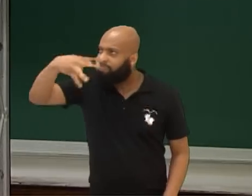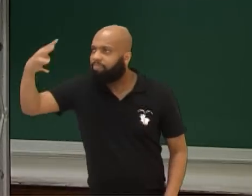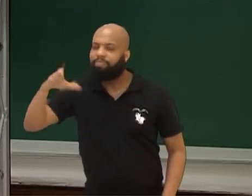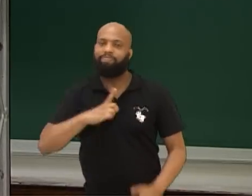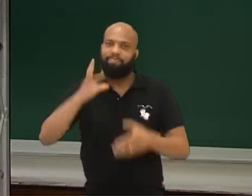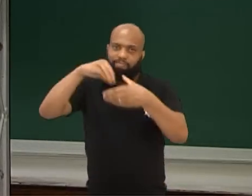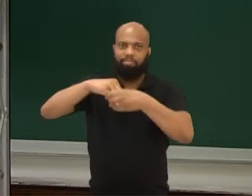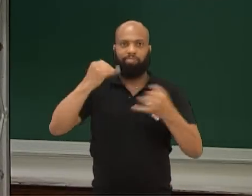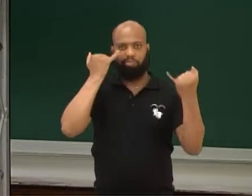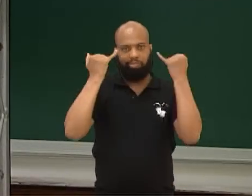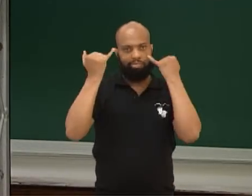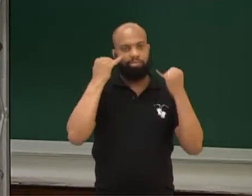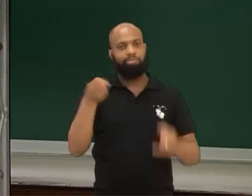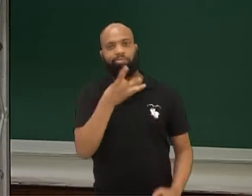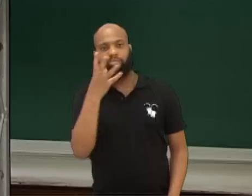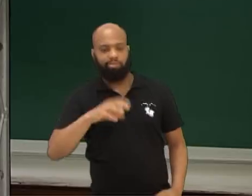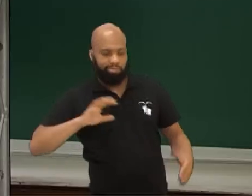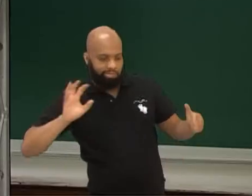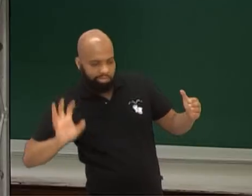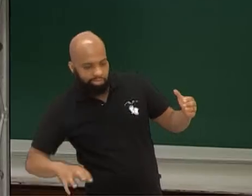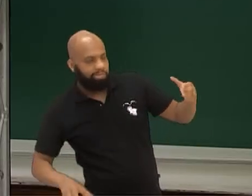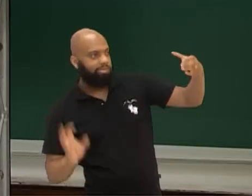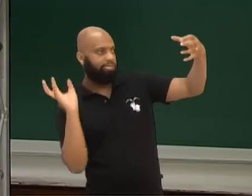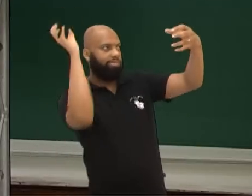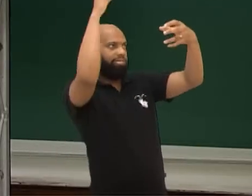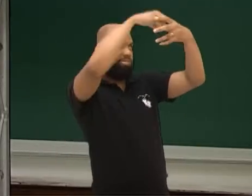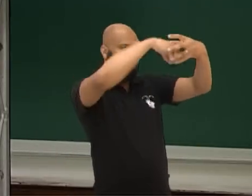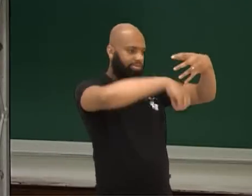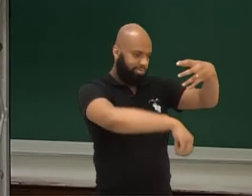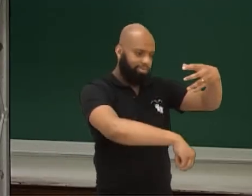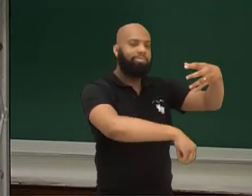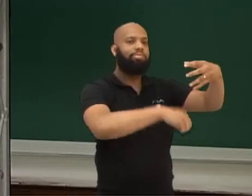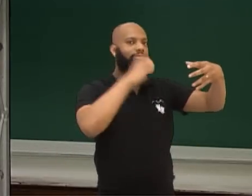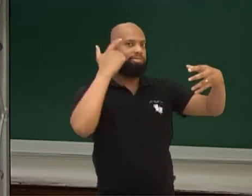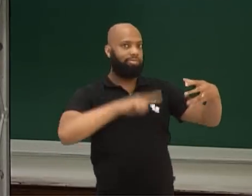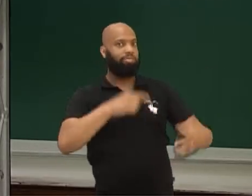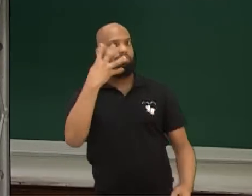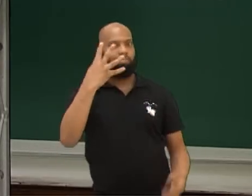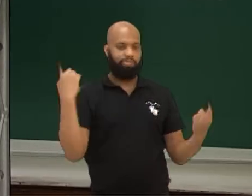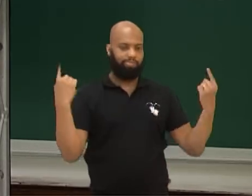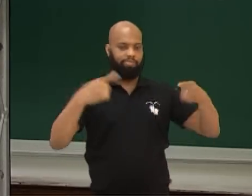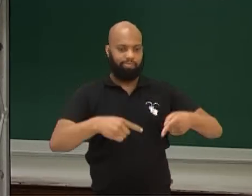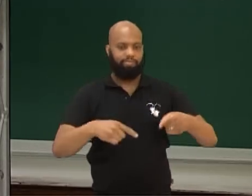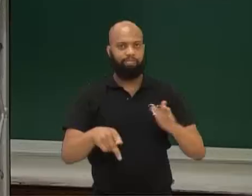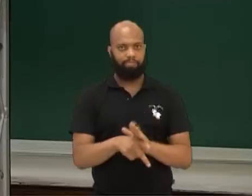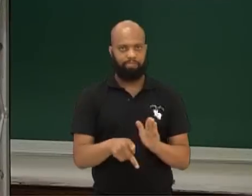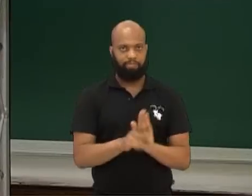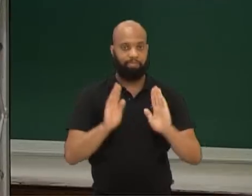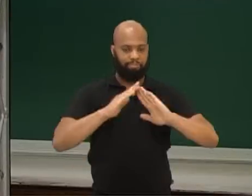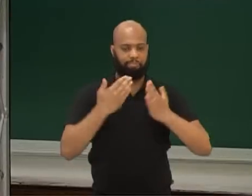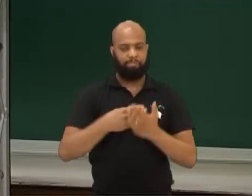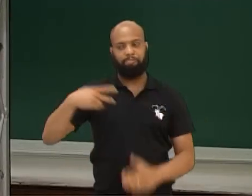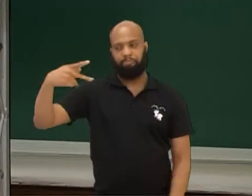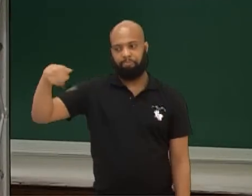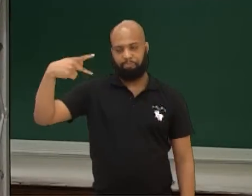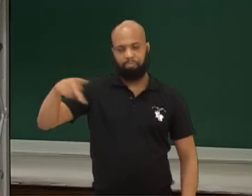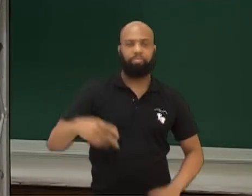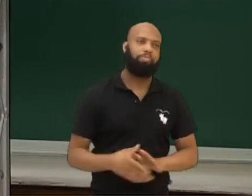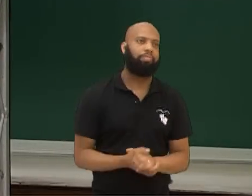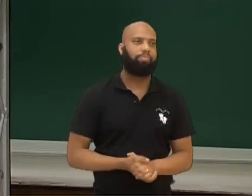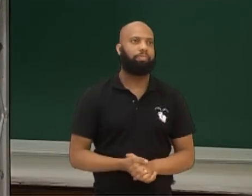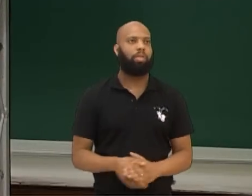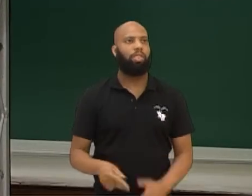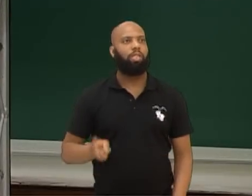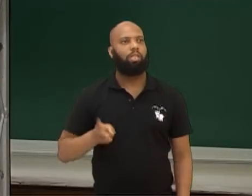informações do número de cestas que cada um dos meninos fez em 4 jogos lá no torneio da escola deles, tá bom?